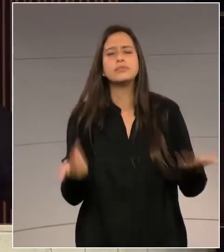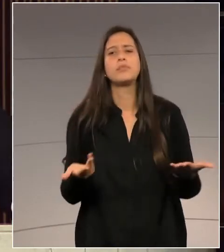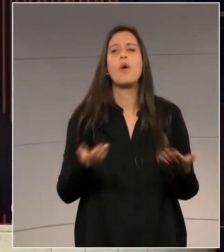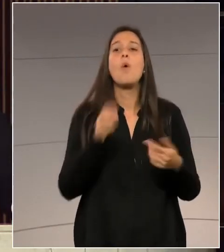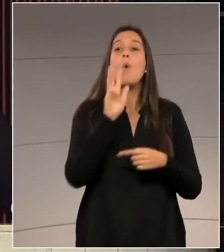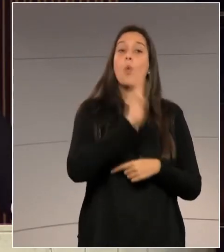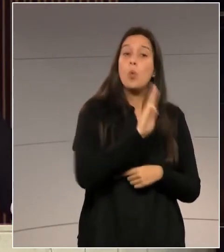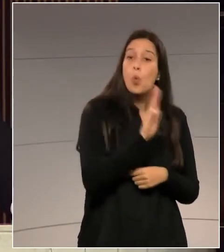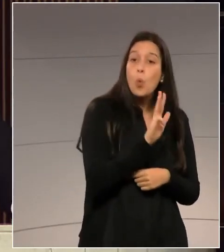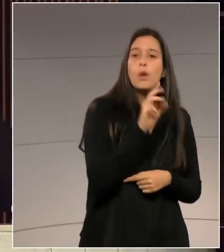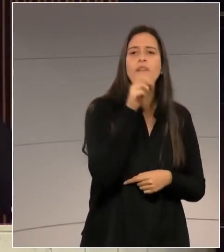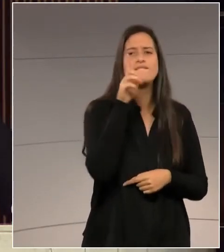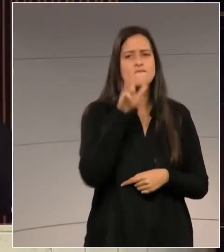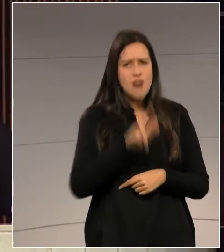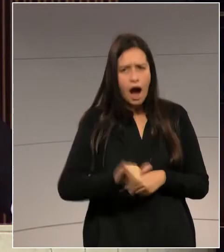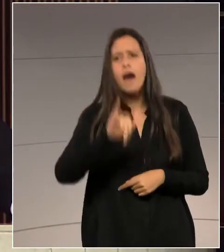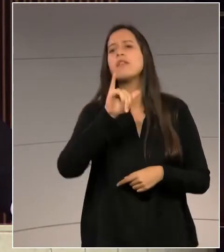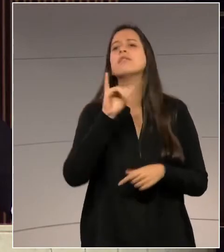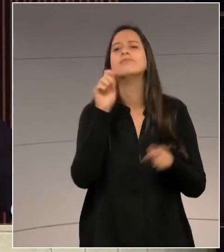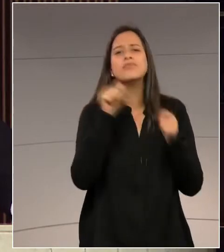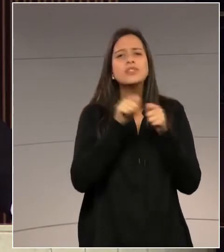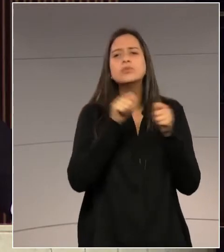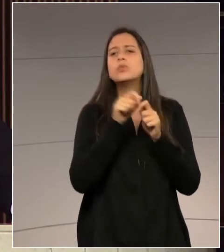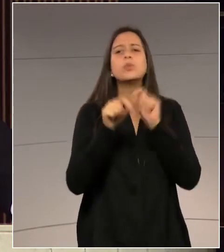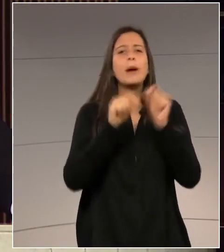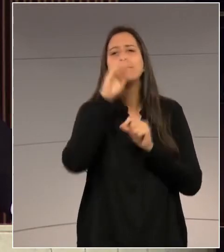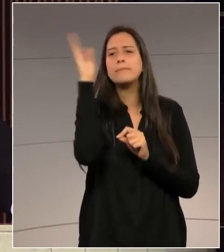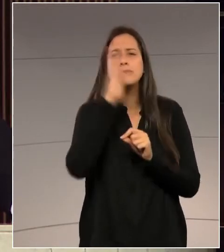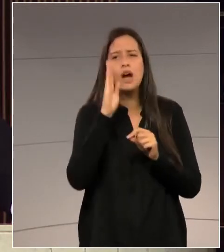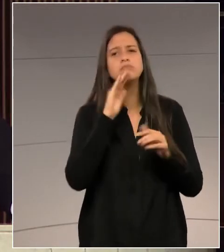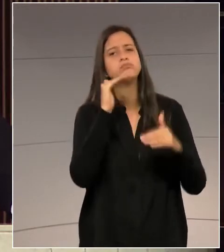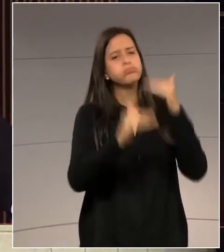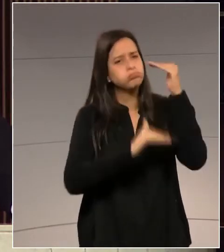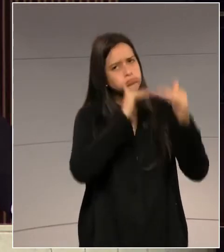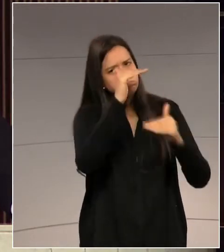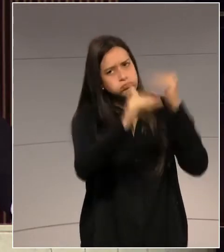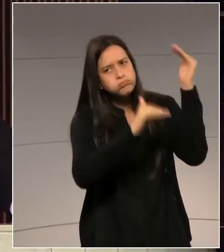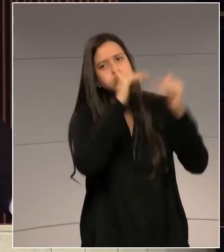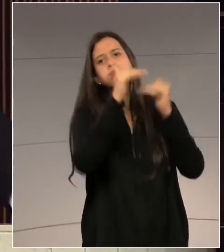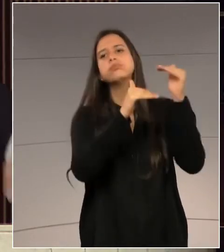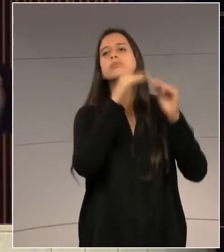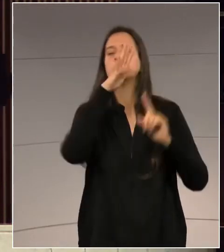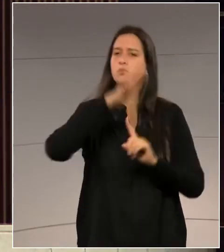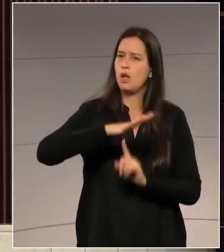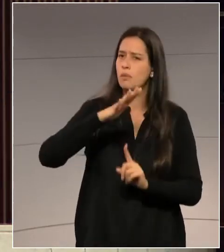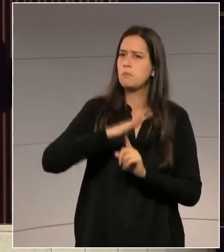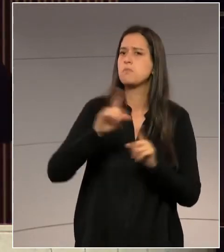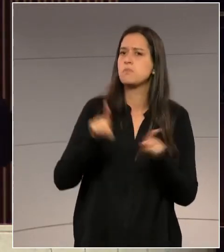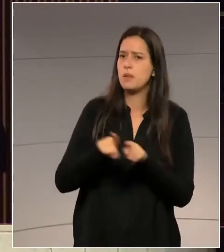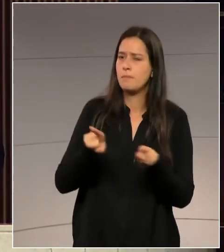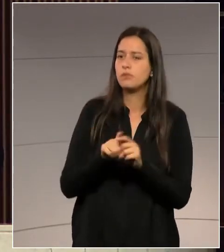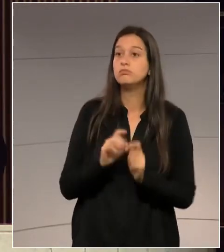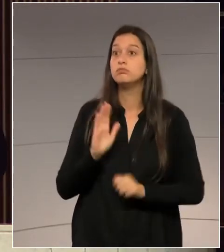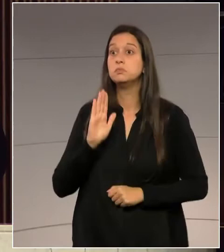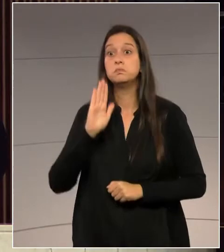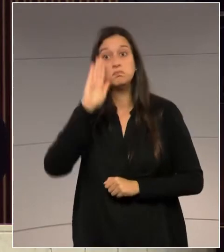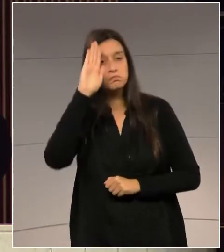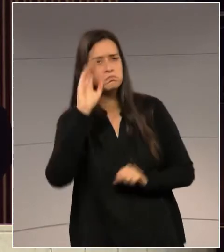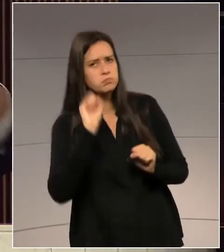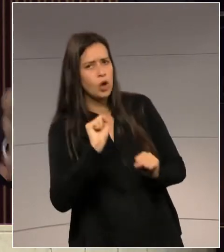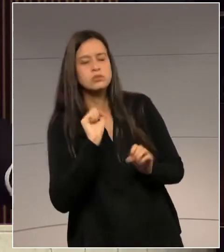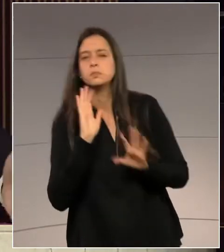eo paraná também uma parte por isso mudar isso joão um segundo professor lemos por isso o desespero